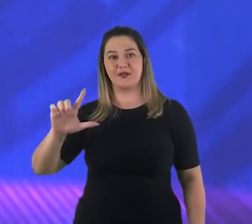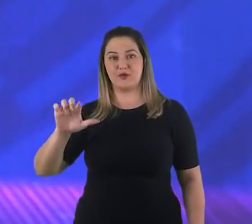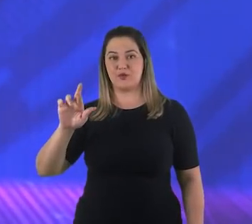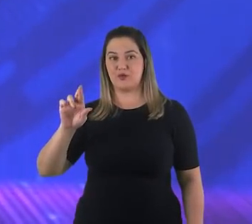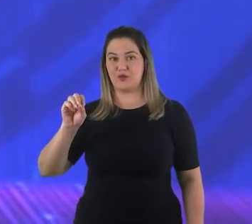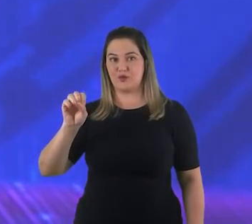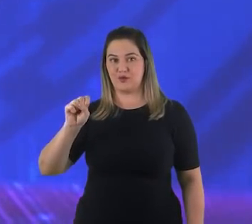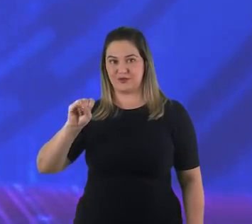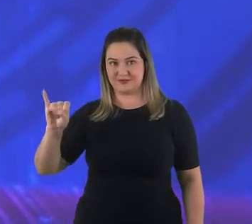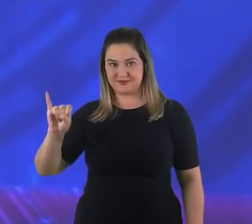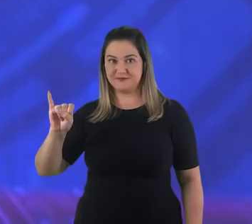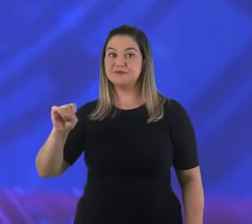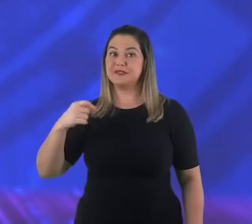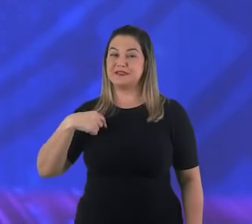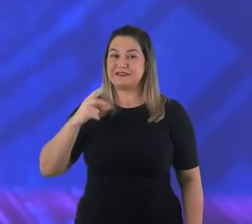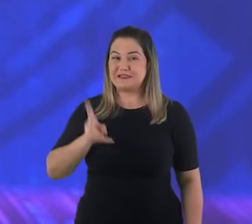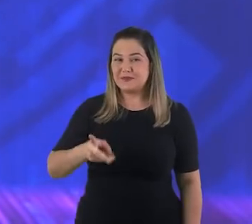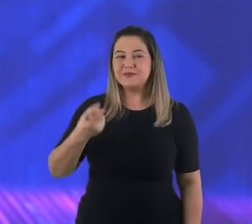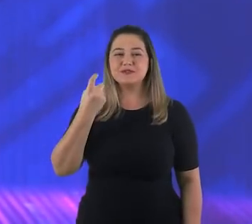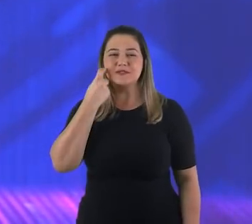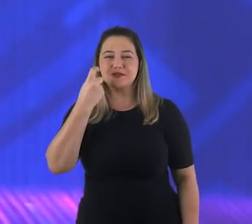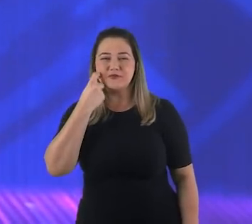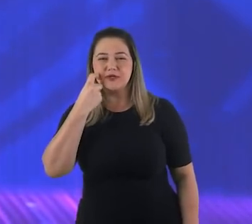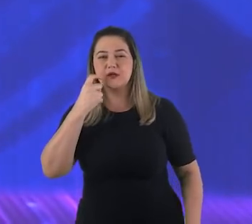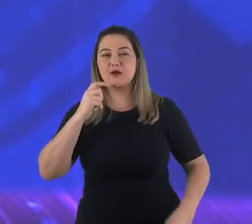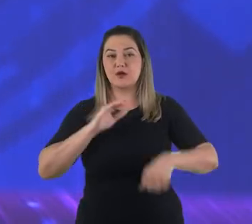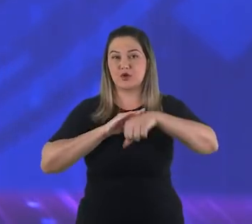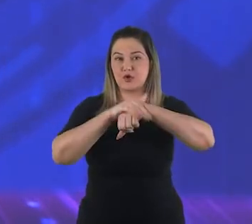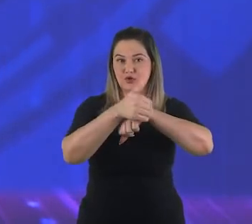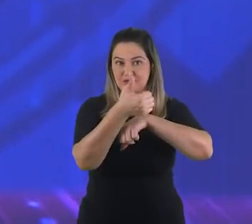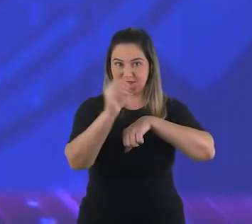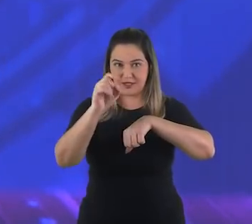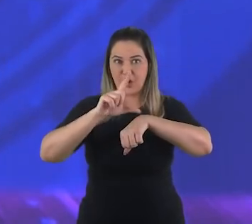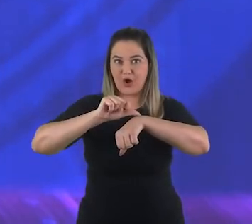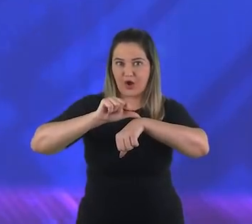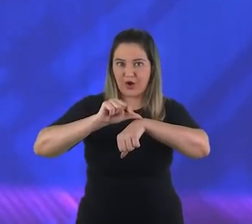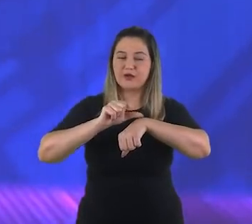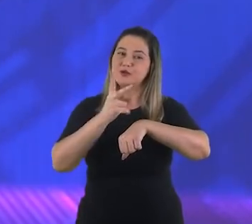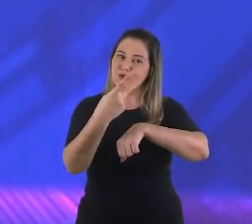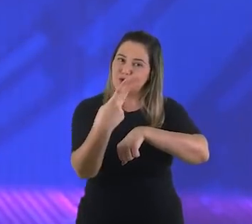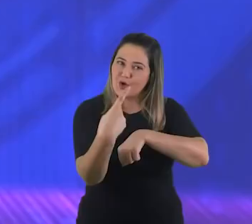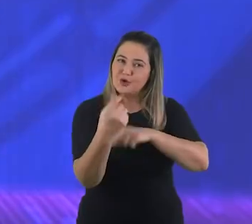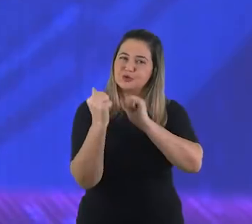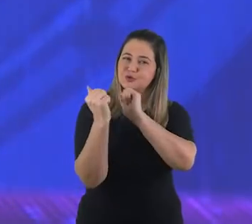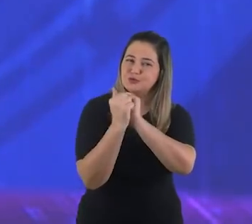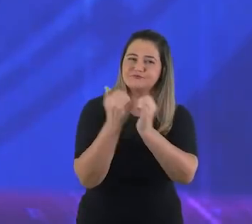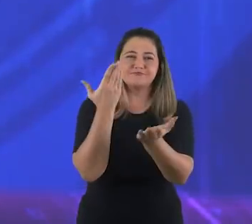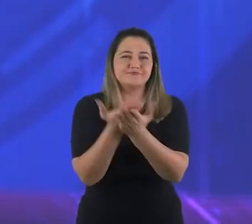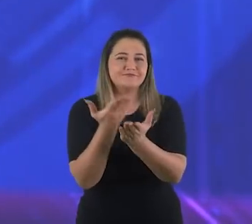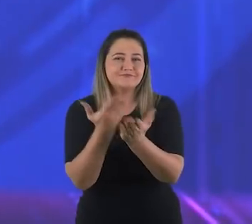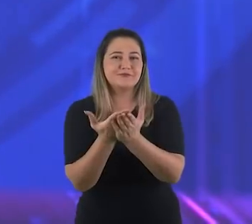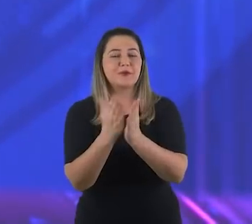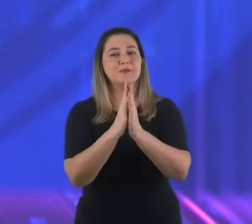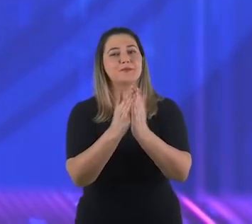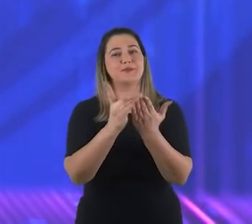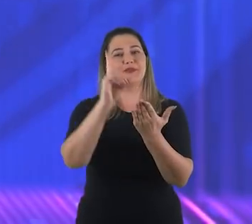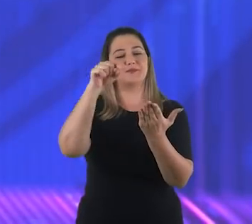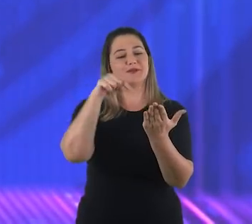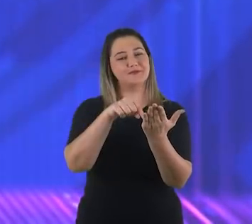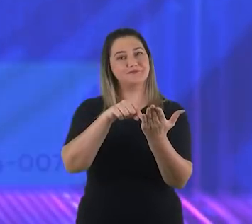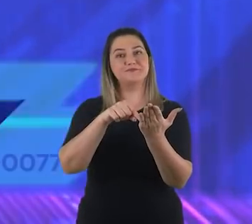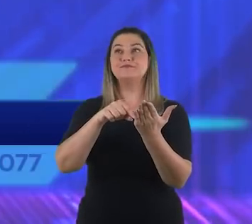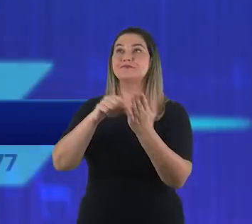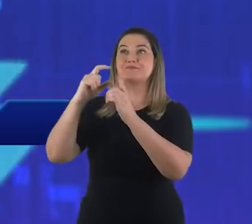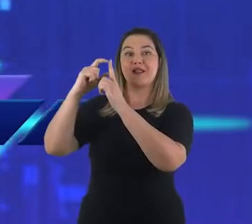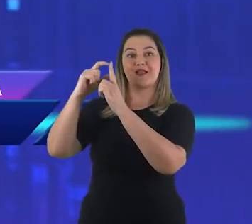e a cada sexta-feira, às 10 horas da noite, estaremos juntos aqui para estudar a Bíblia, a palavra do